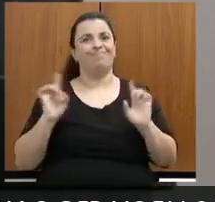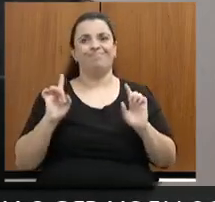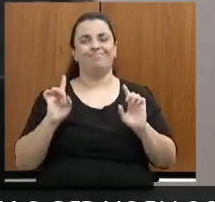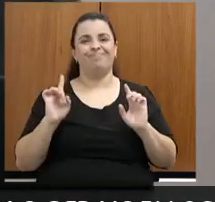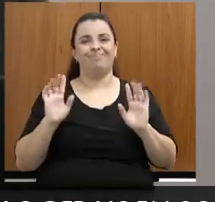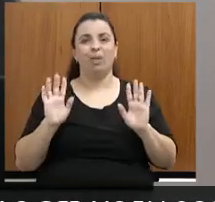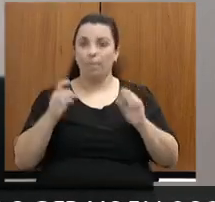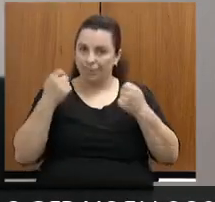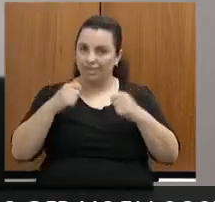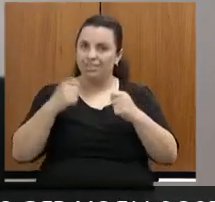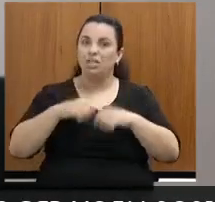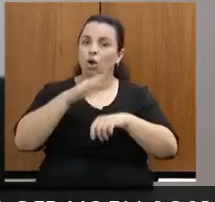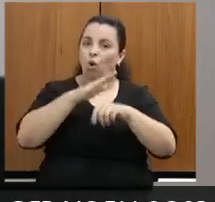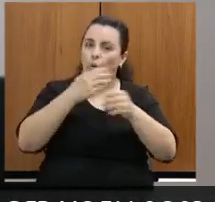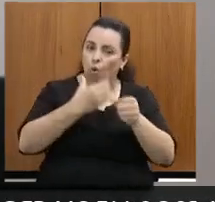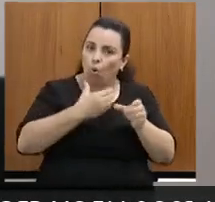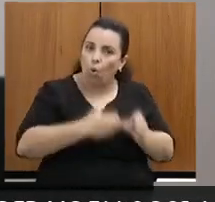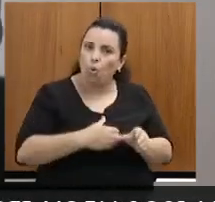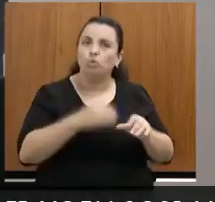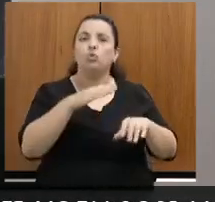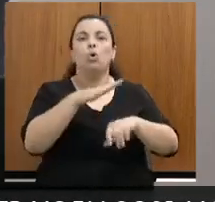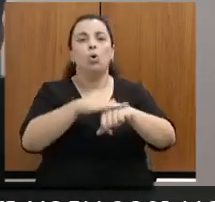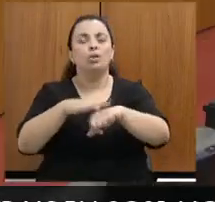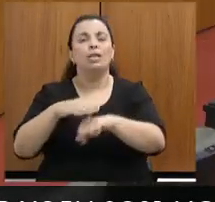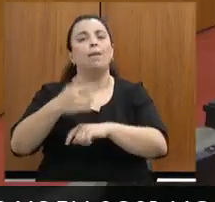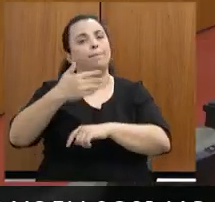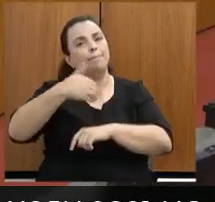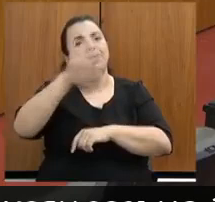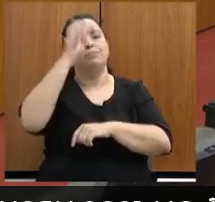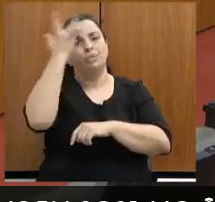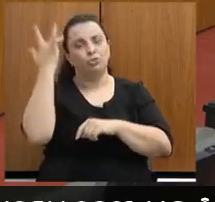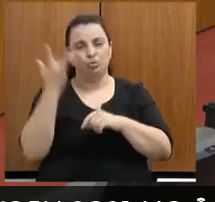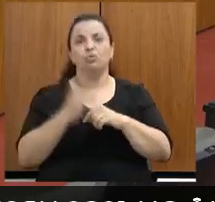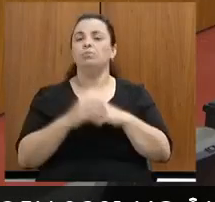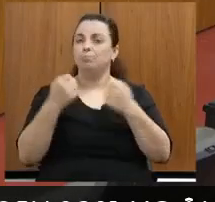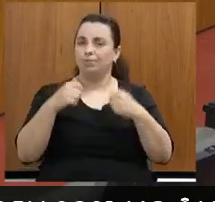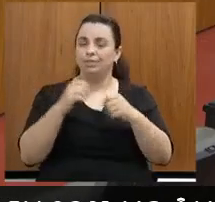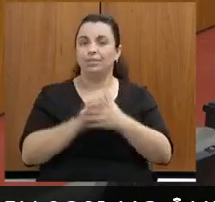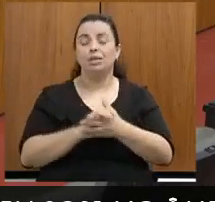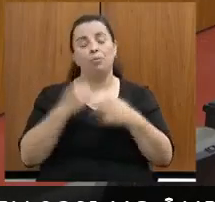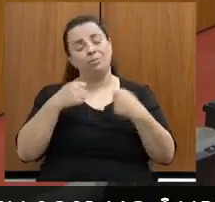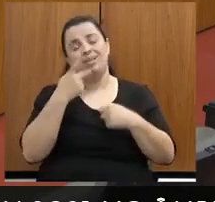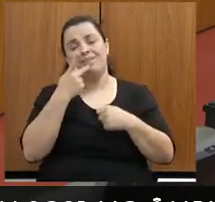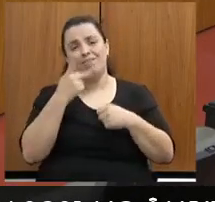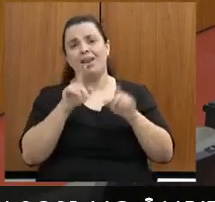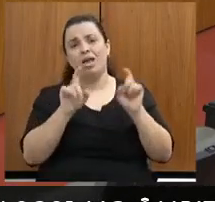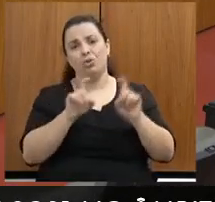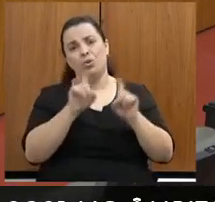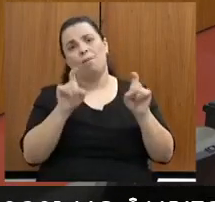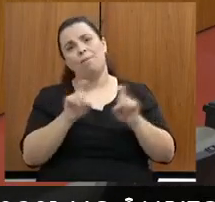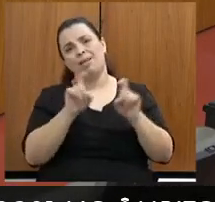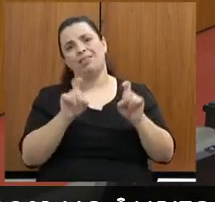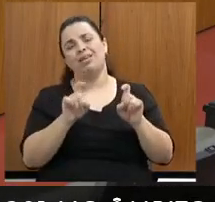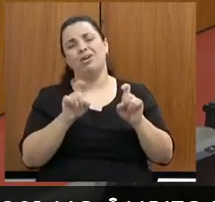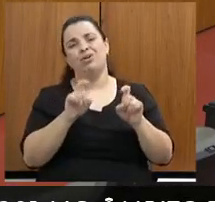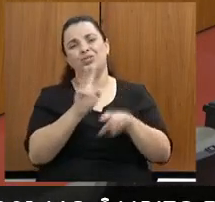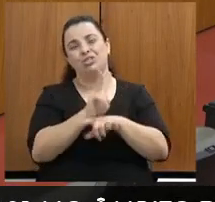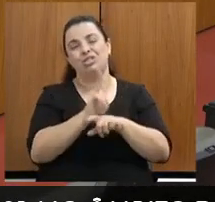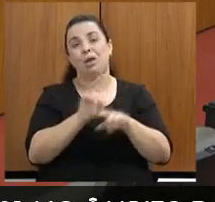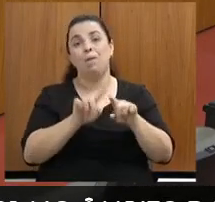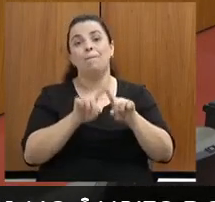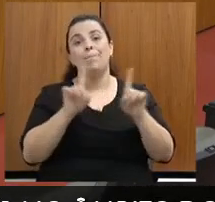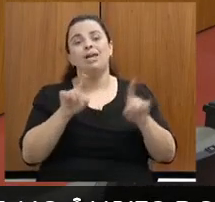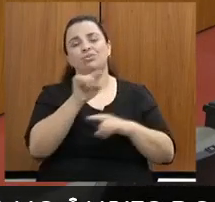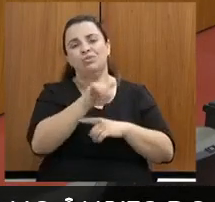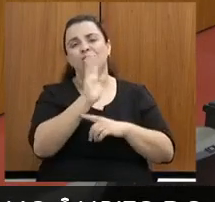de recompor os enfeites são essas minhas considerações outra Joaquim eu precisava falar um pouquinho mais do plantão digital mas a a maturidade